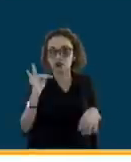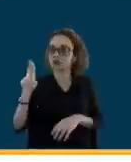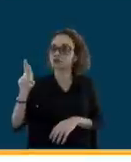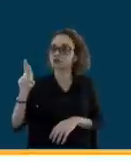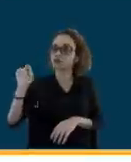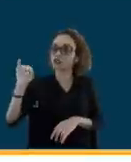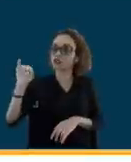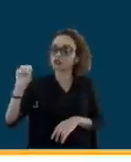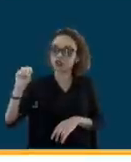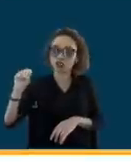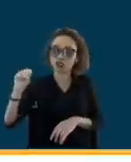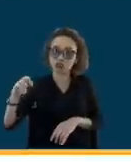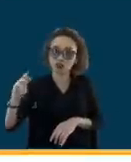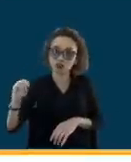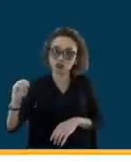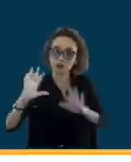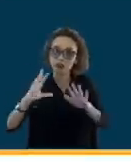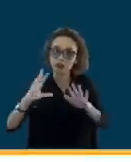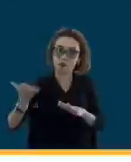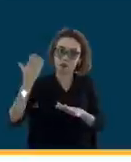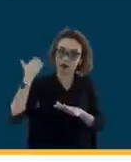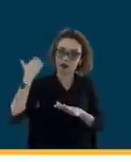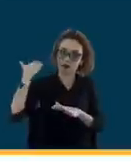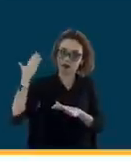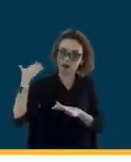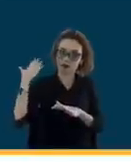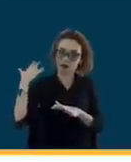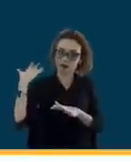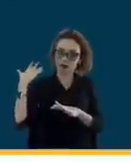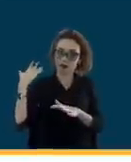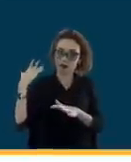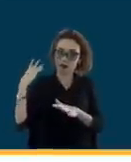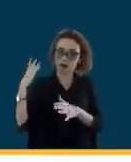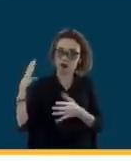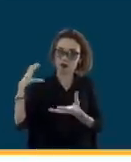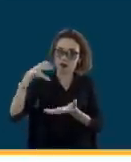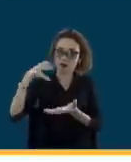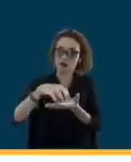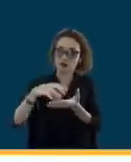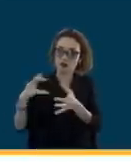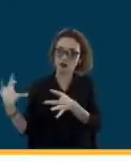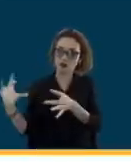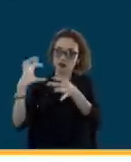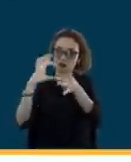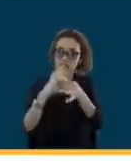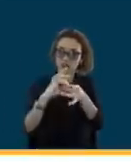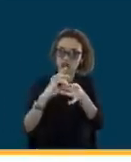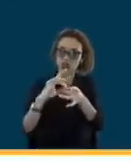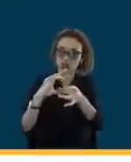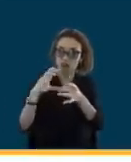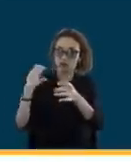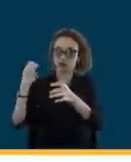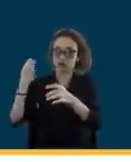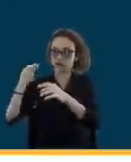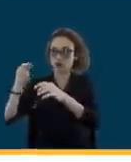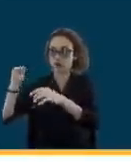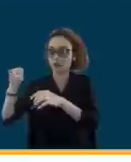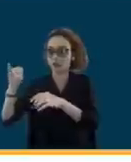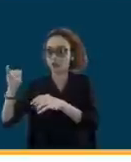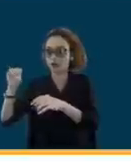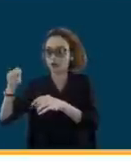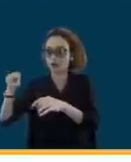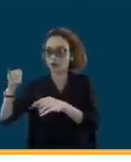No passado, nós éramos parte, a área cultural era parte do Ministério da Educação e tinha um